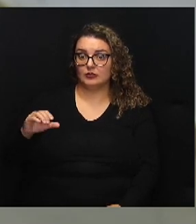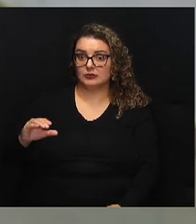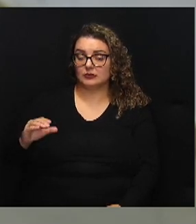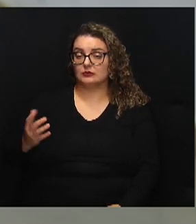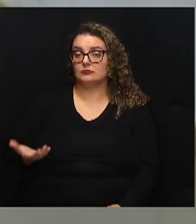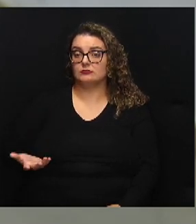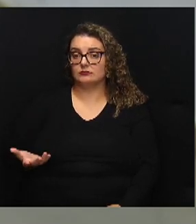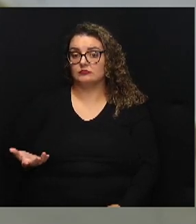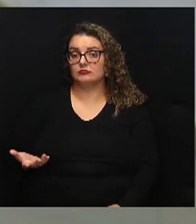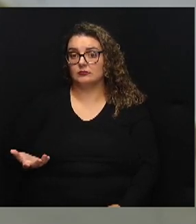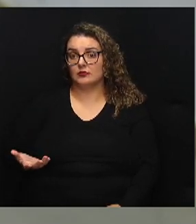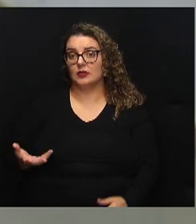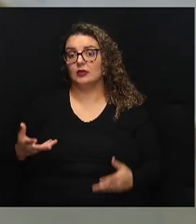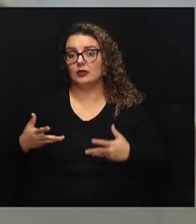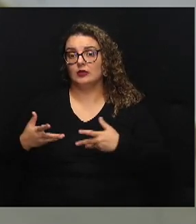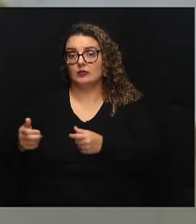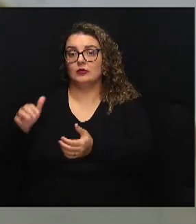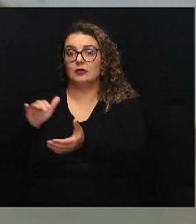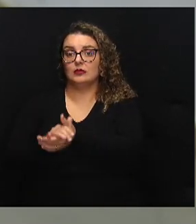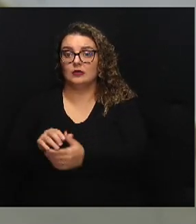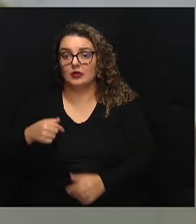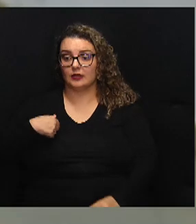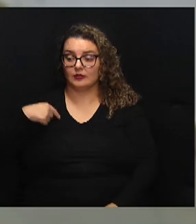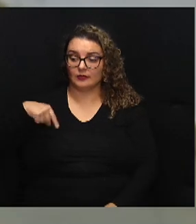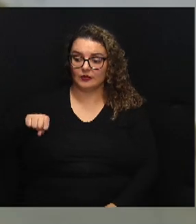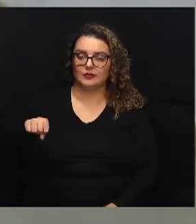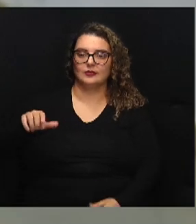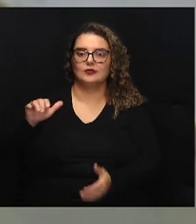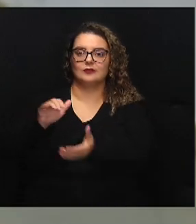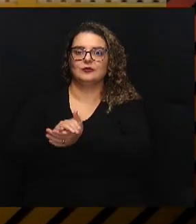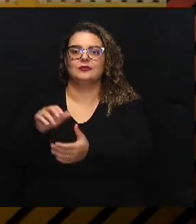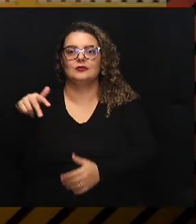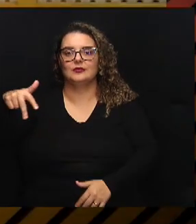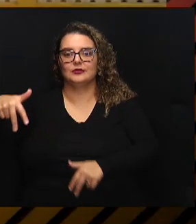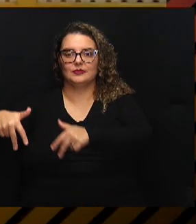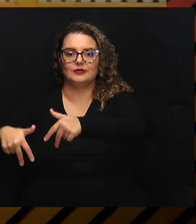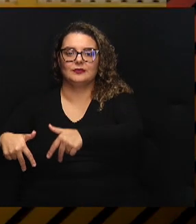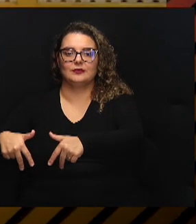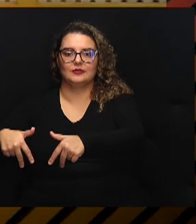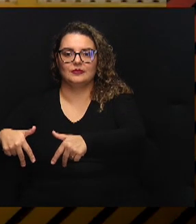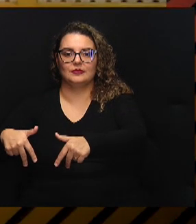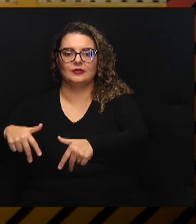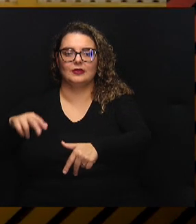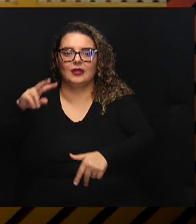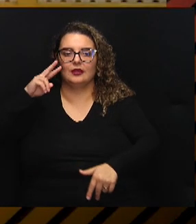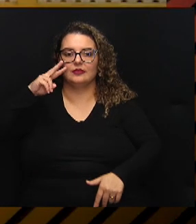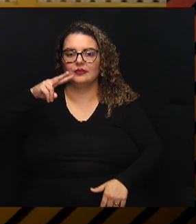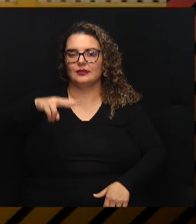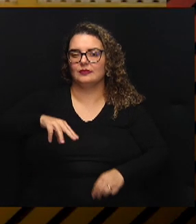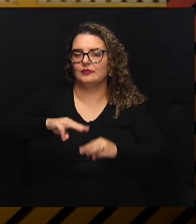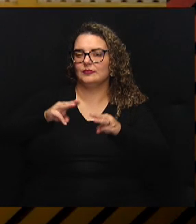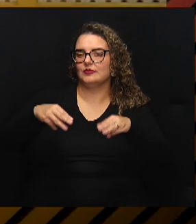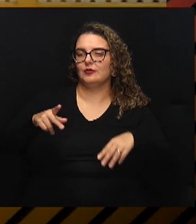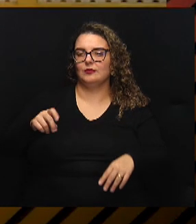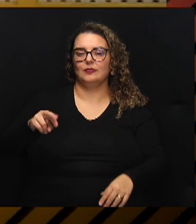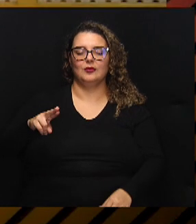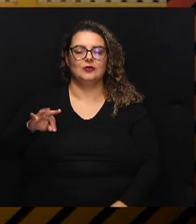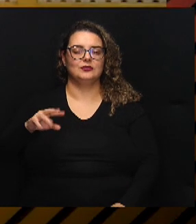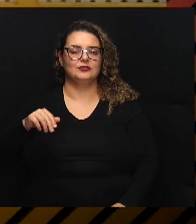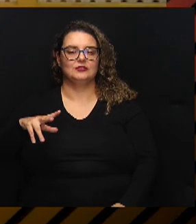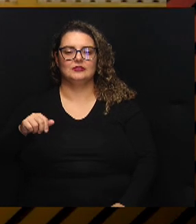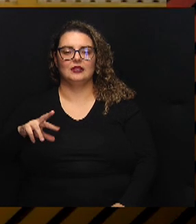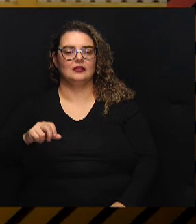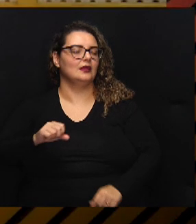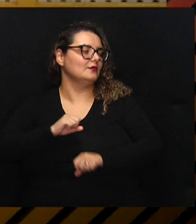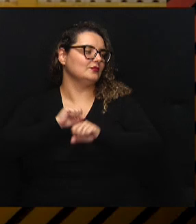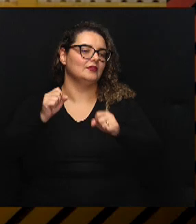E aí ele me convidou para o seu casamento, eu fui no casamento dele, e aí de repente eu estou dentro do Museu do Portinari, e aí começou a minha vida na arte. Aí explodiu.